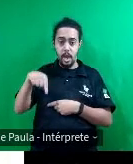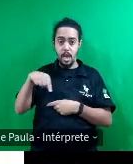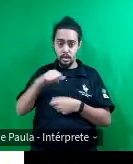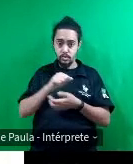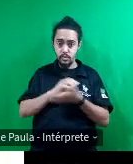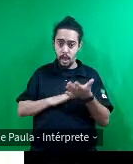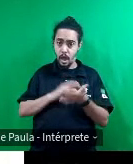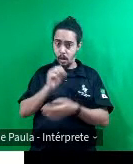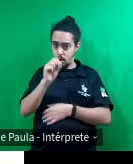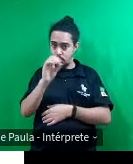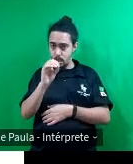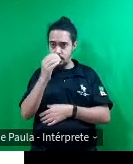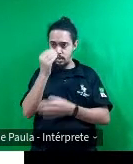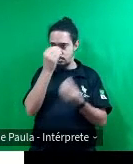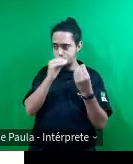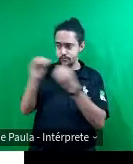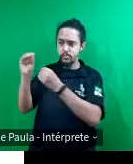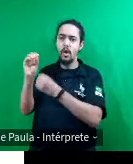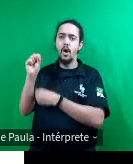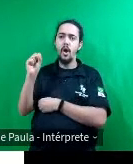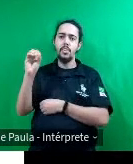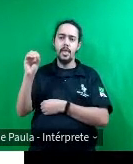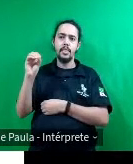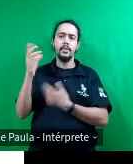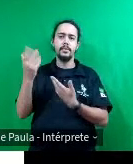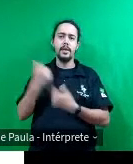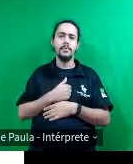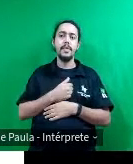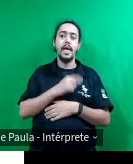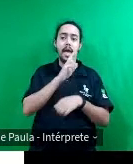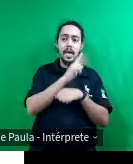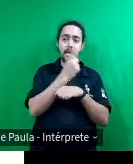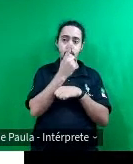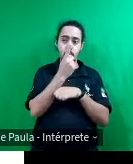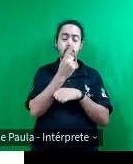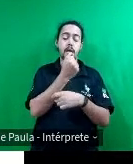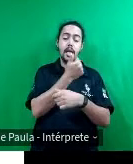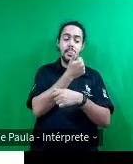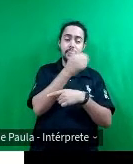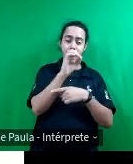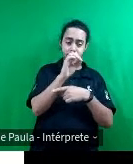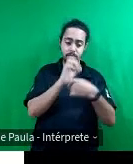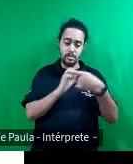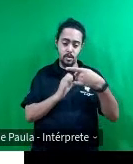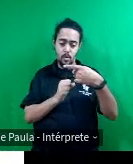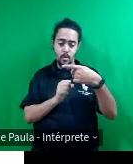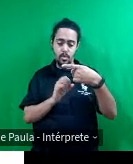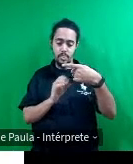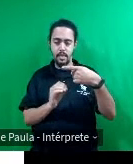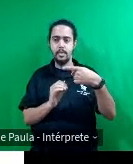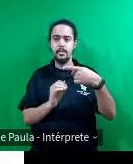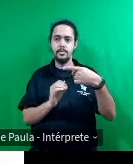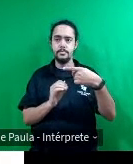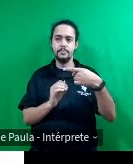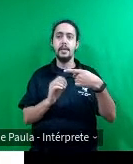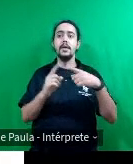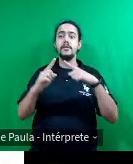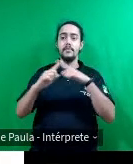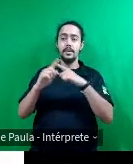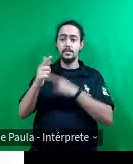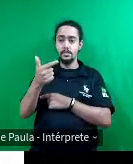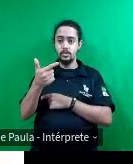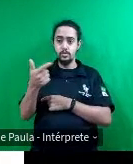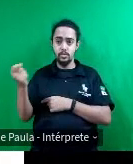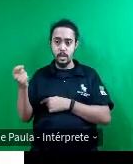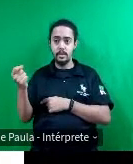transportei para cá, e o R1 vale 10 ohms. Então, coloquei os 10 ohms aqui, ó, né? 10 vezes 200 dividido